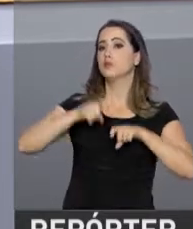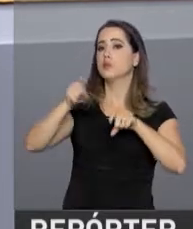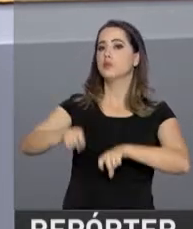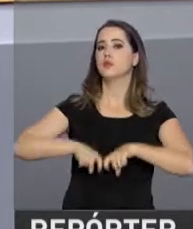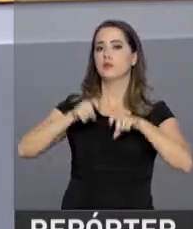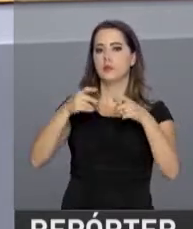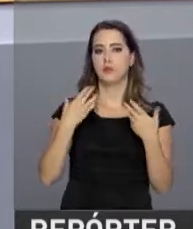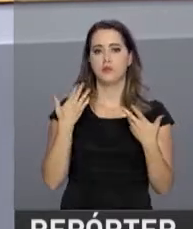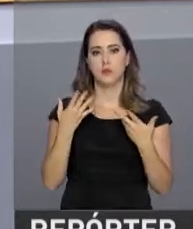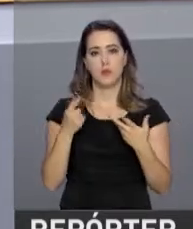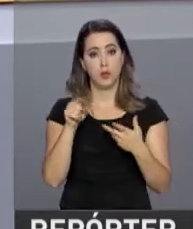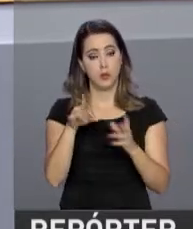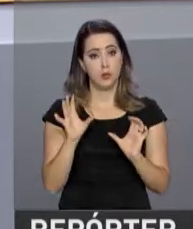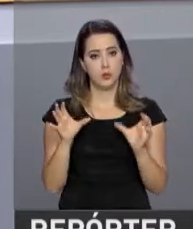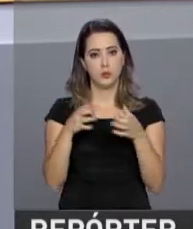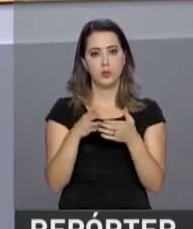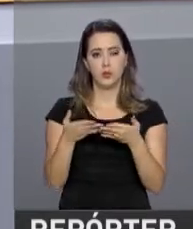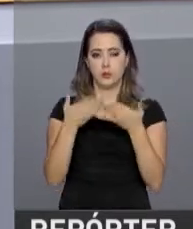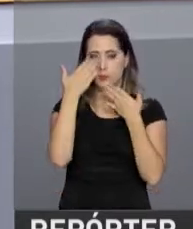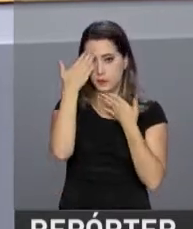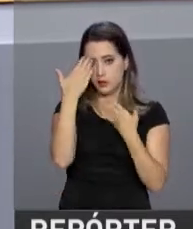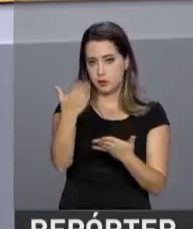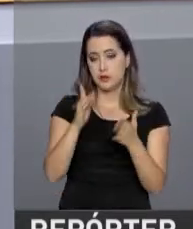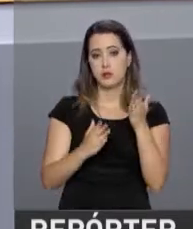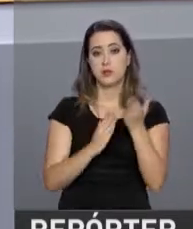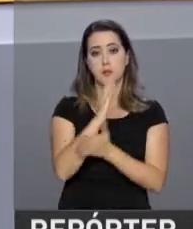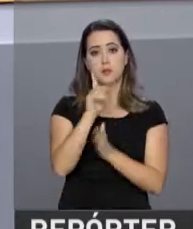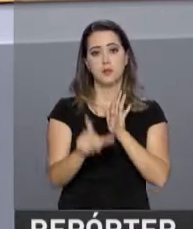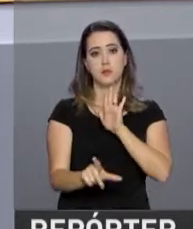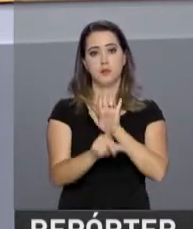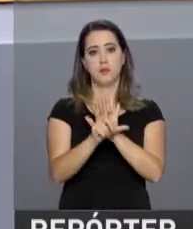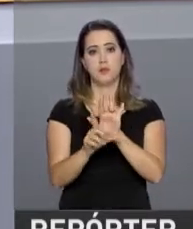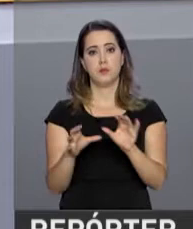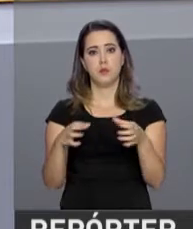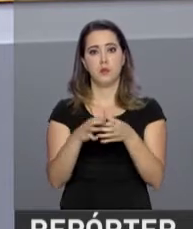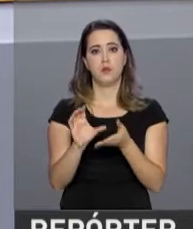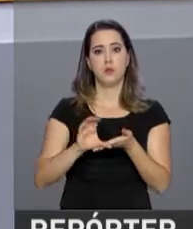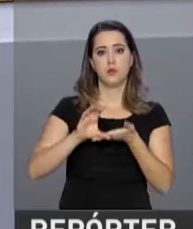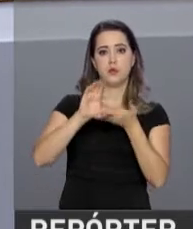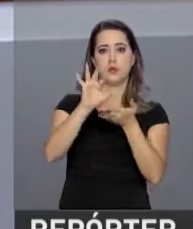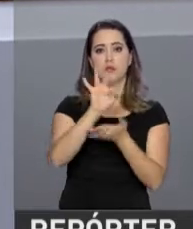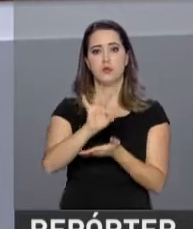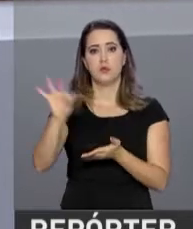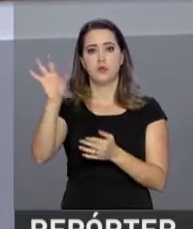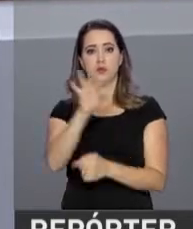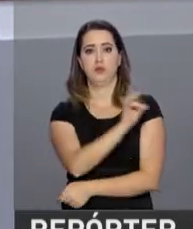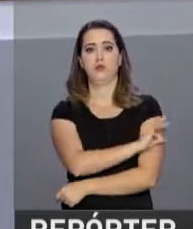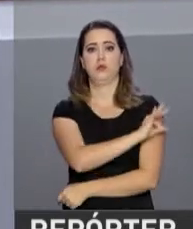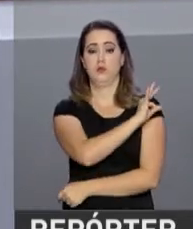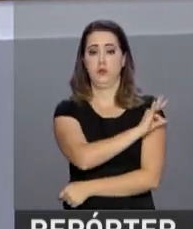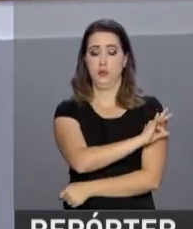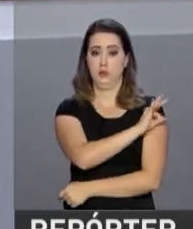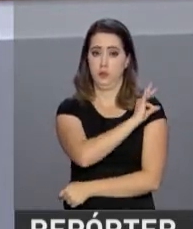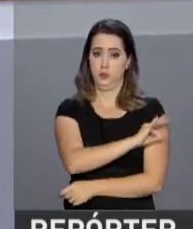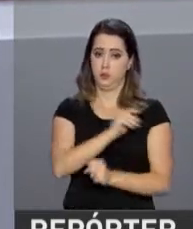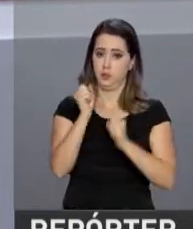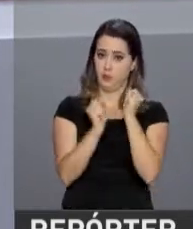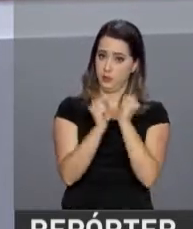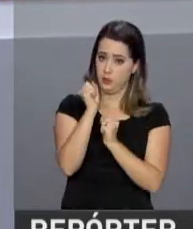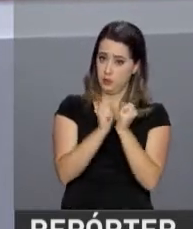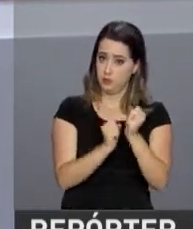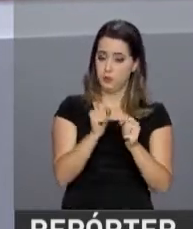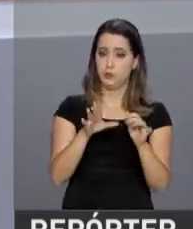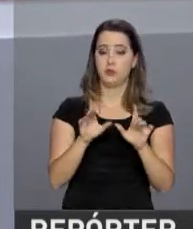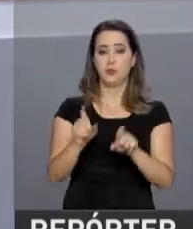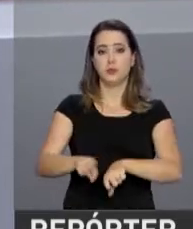agrícolas o grupo veio agradecer a sanção da lei que cria o conselho federal dos técnicos industriais e